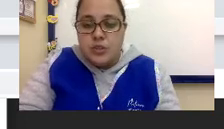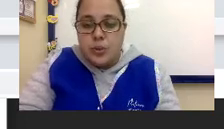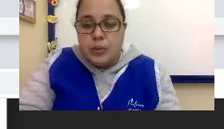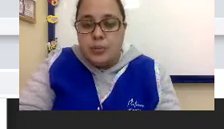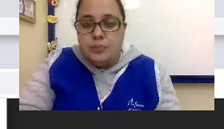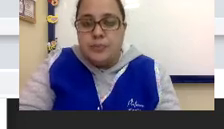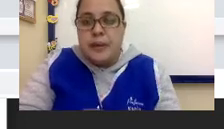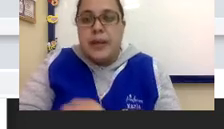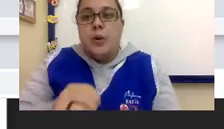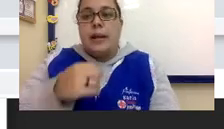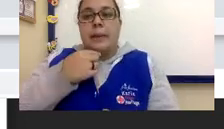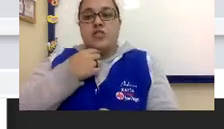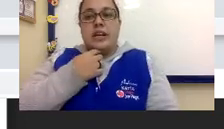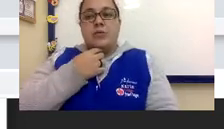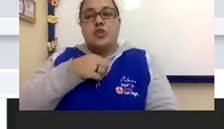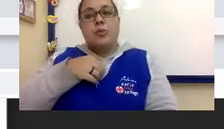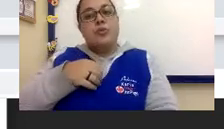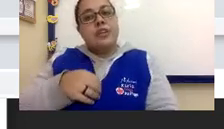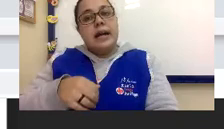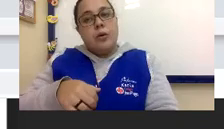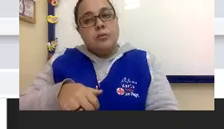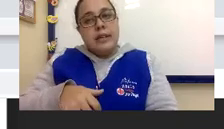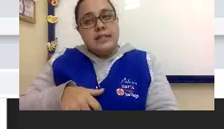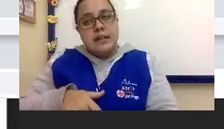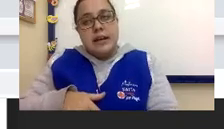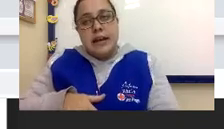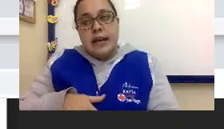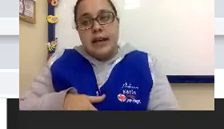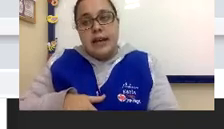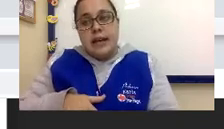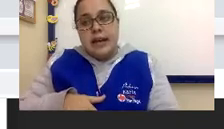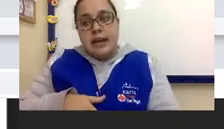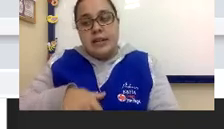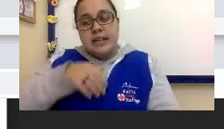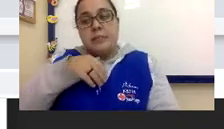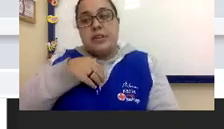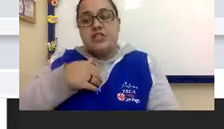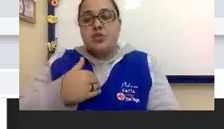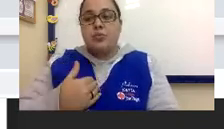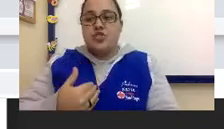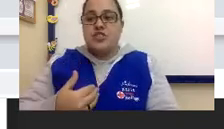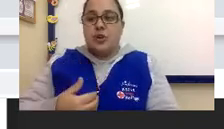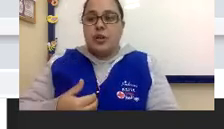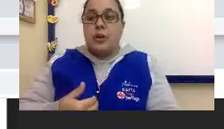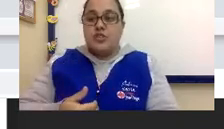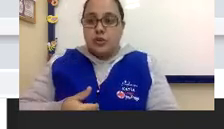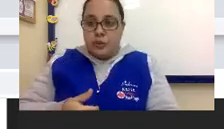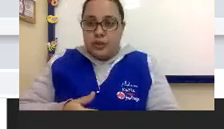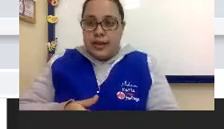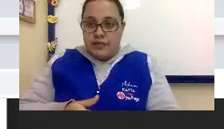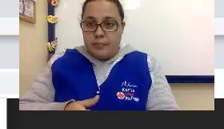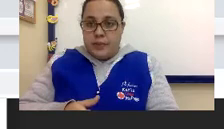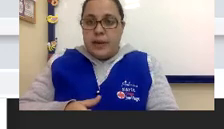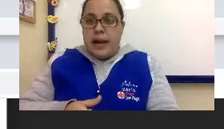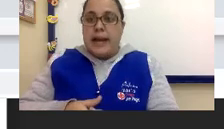ao estômago? O alimento chega ao estômago no final desse caminho, desse tubo digestório, que é o esôfago